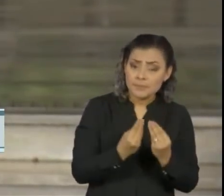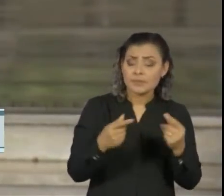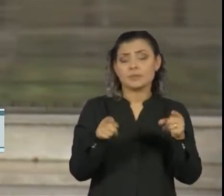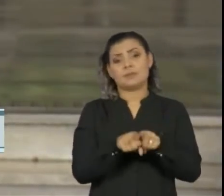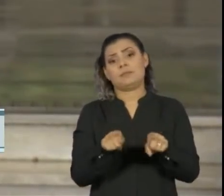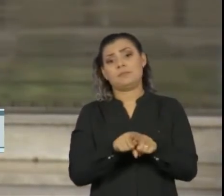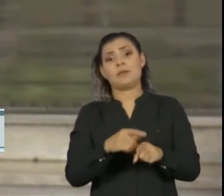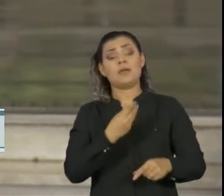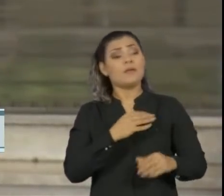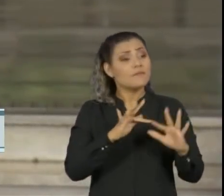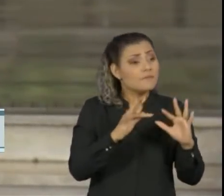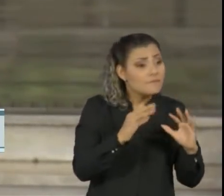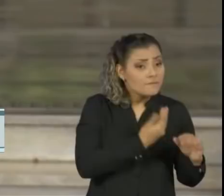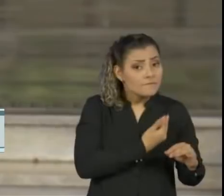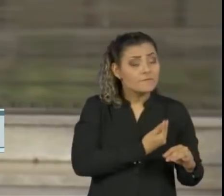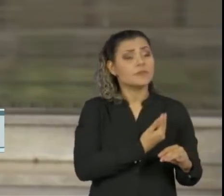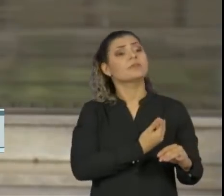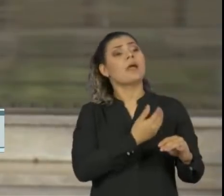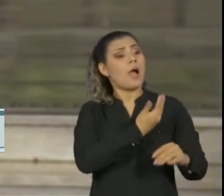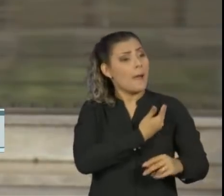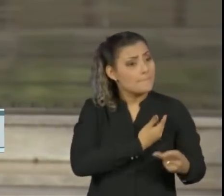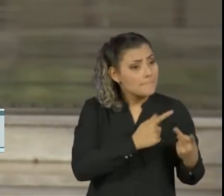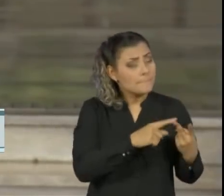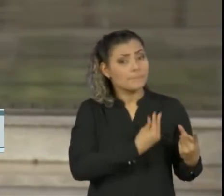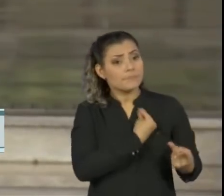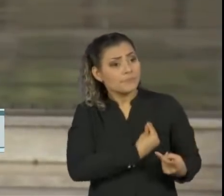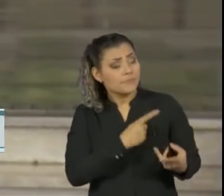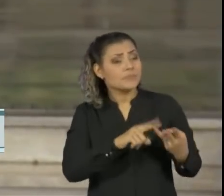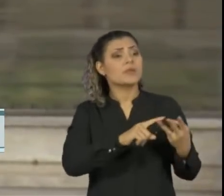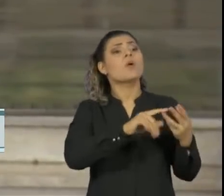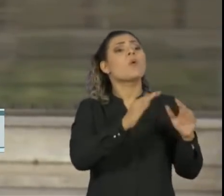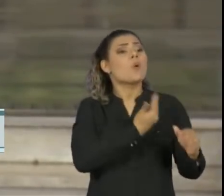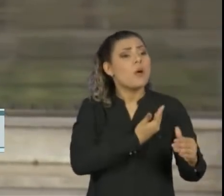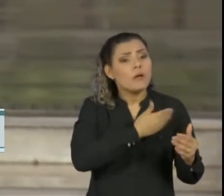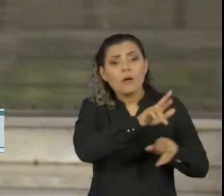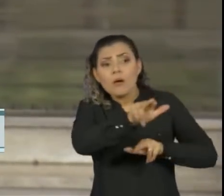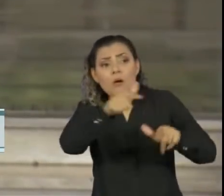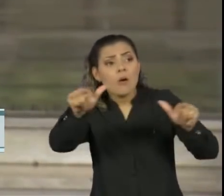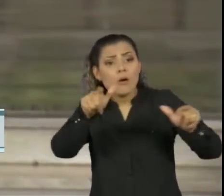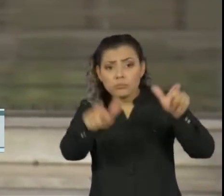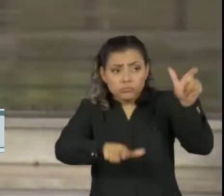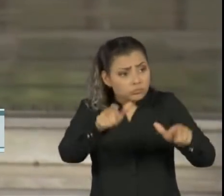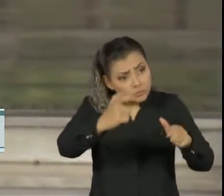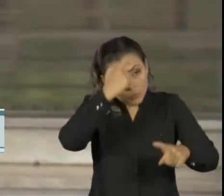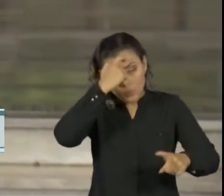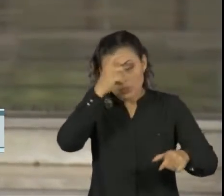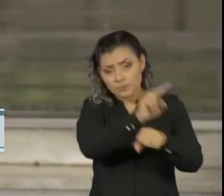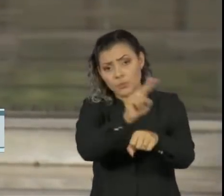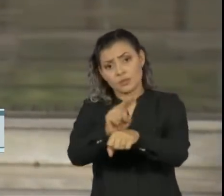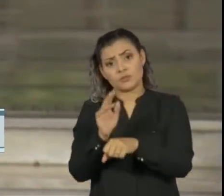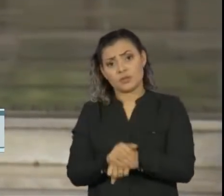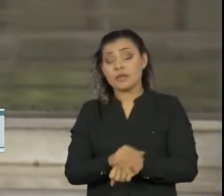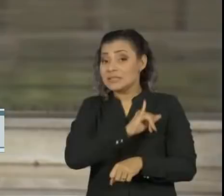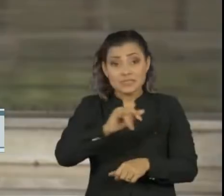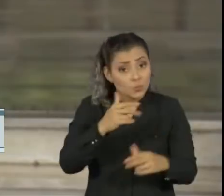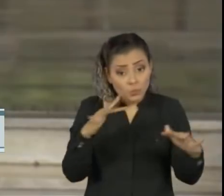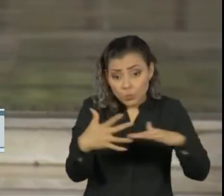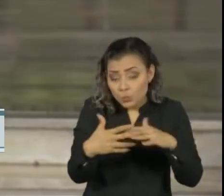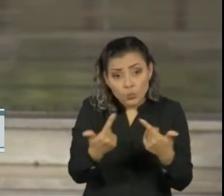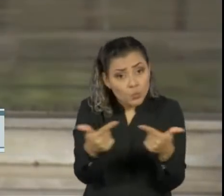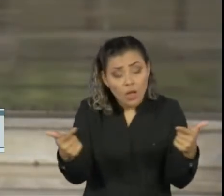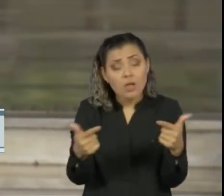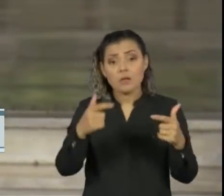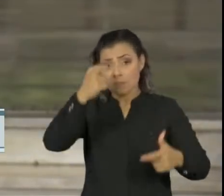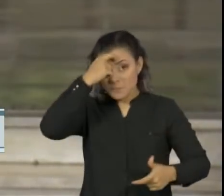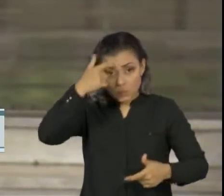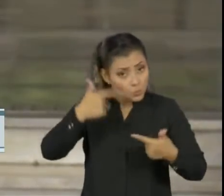da vida dos seus amigos e dos seus colegas. Se não houver cidadania, será difícil, mais difícil, o